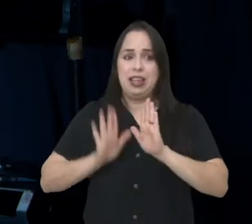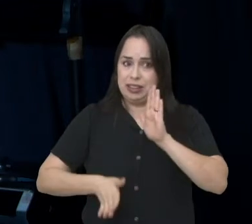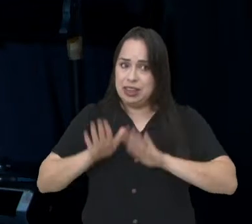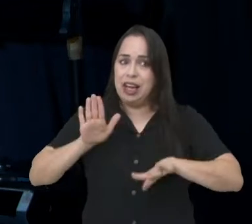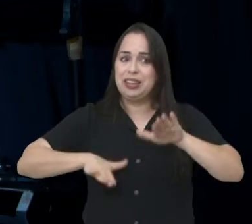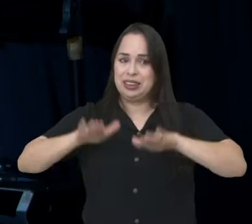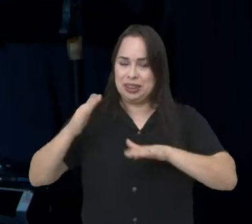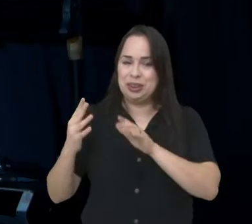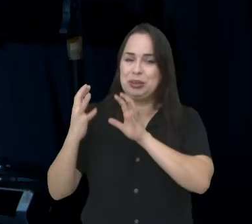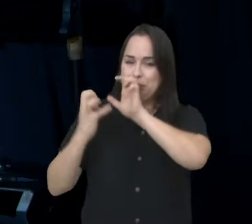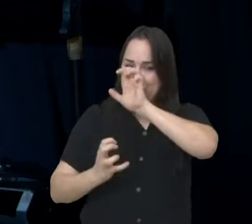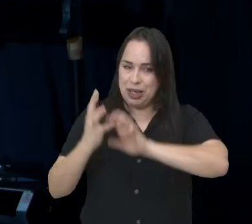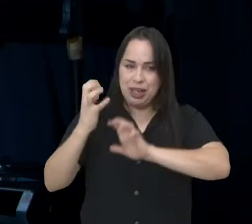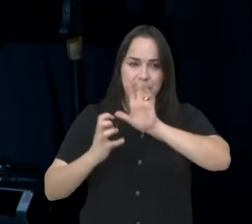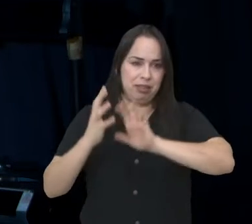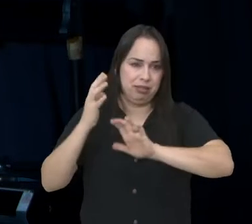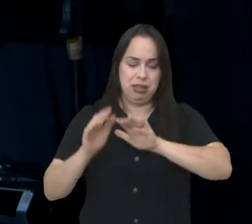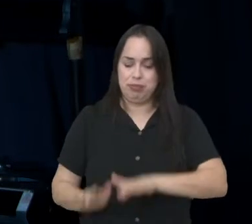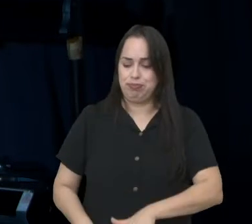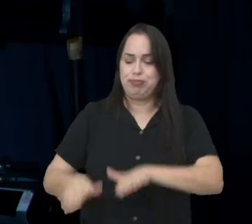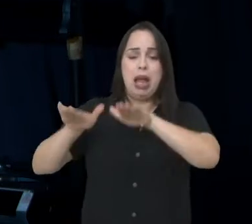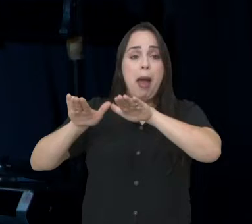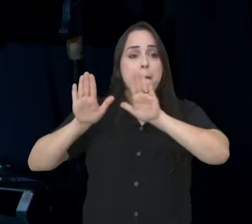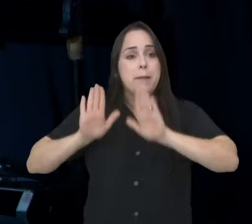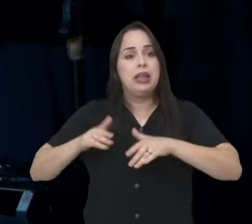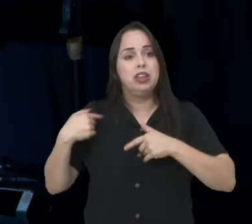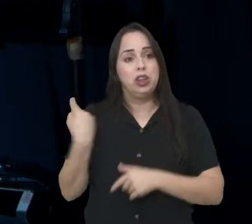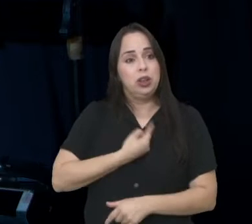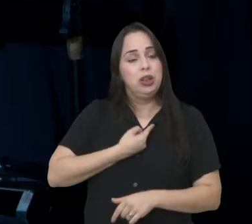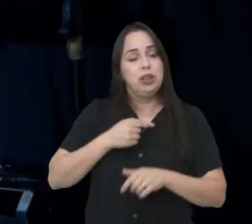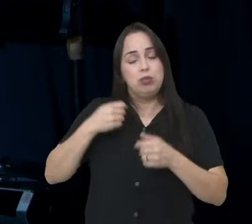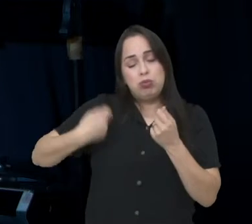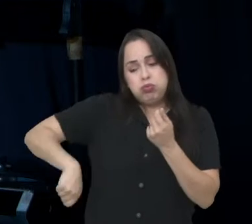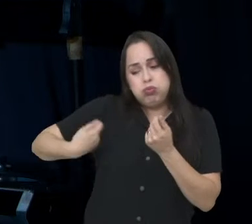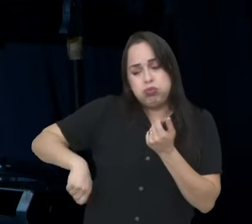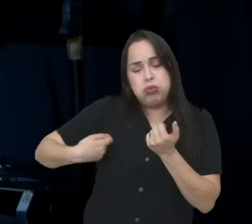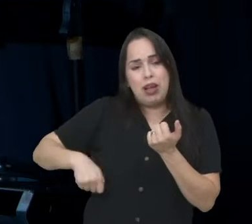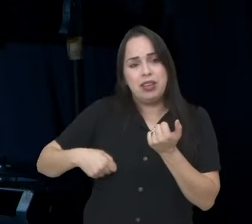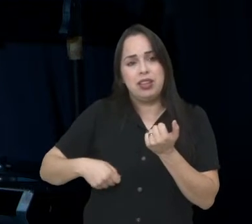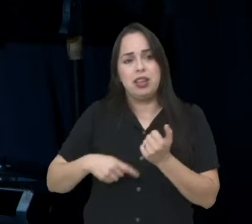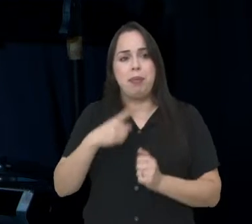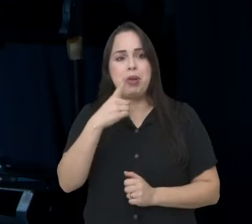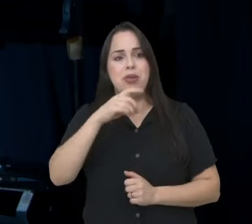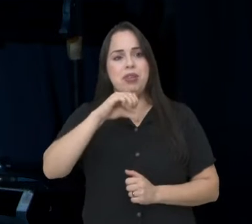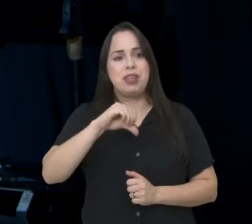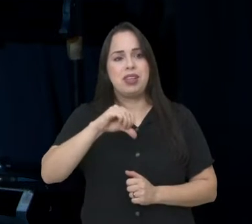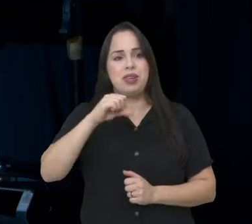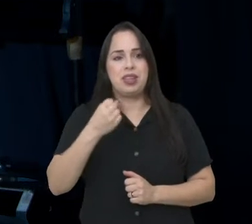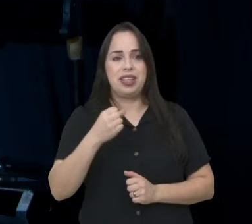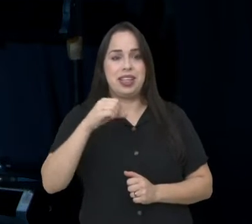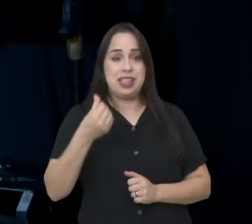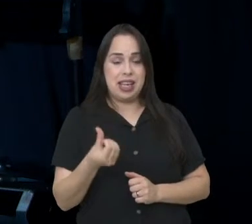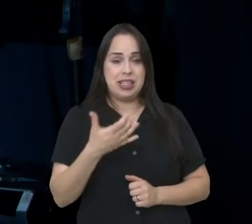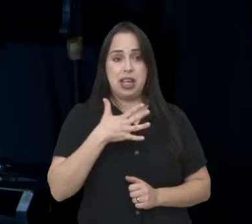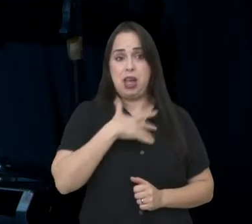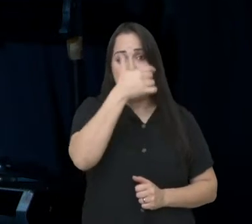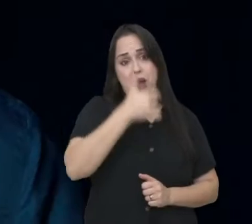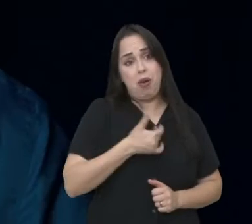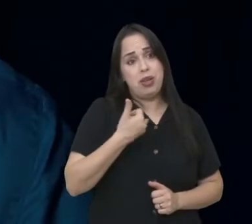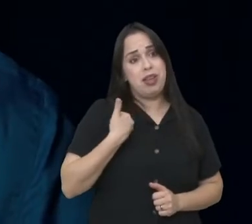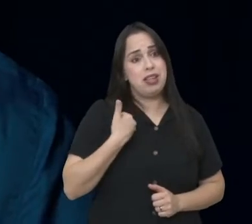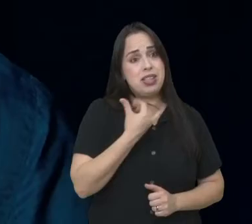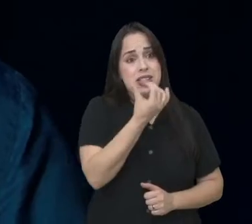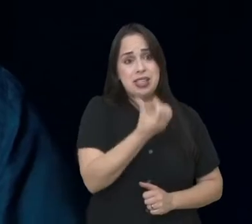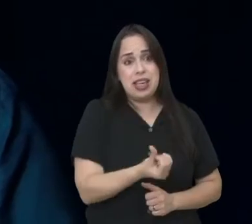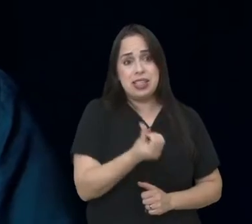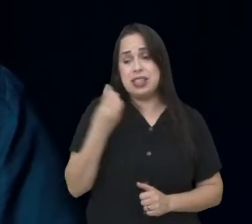que não tem nem jeito, né? Desde criança. Mas a gente começou a tocar em 86, eu tinha 16, ele tinha 13 anos. Mas